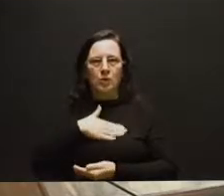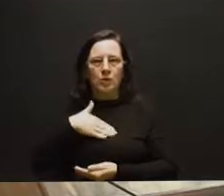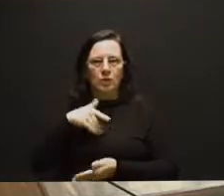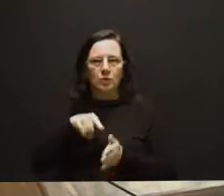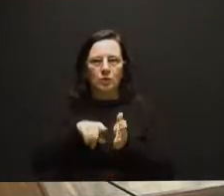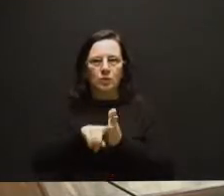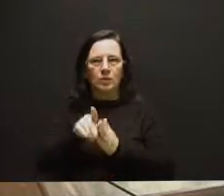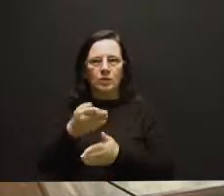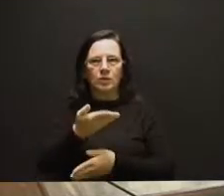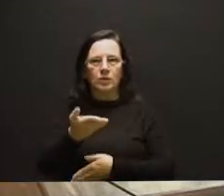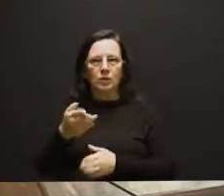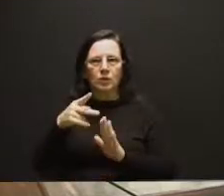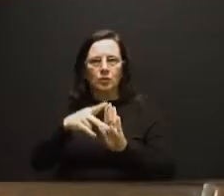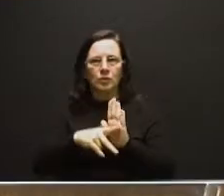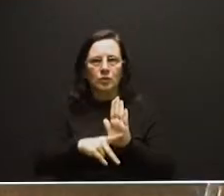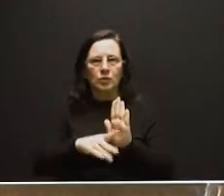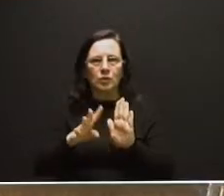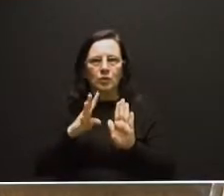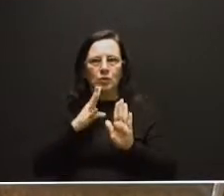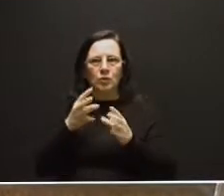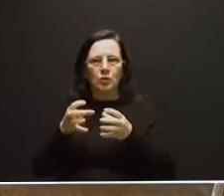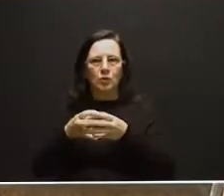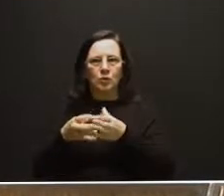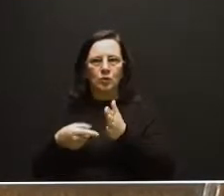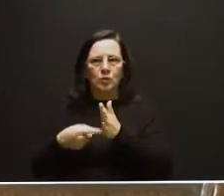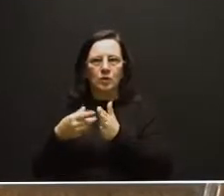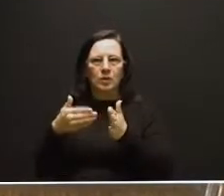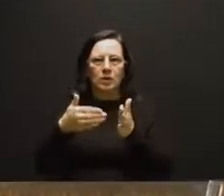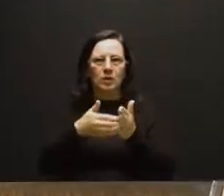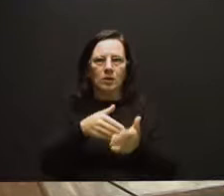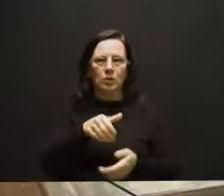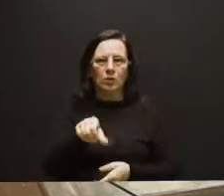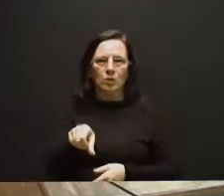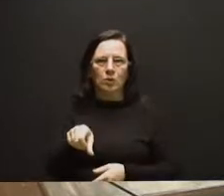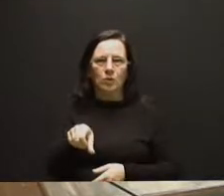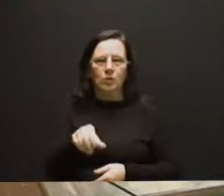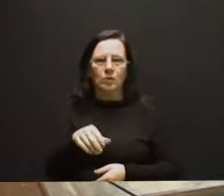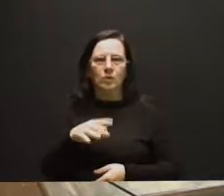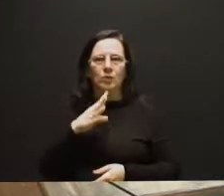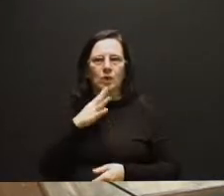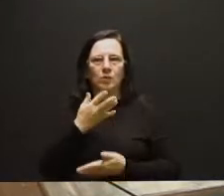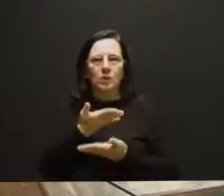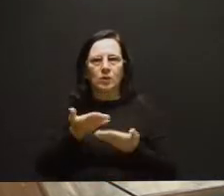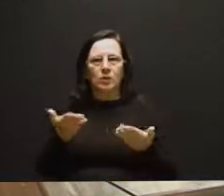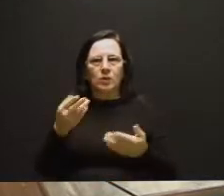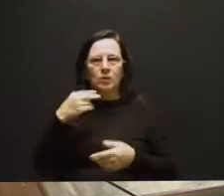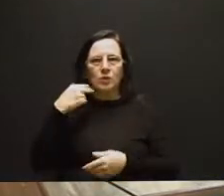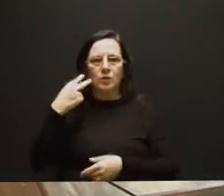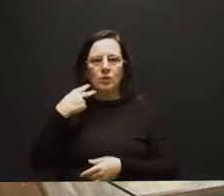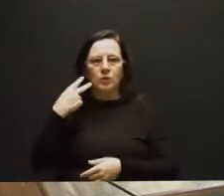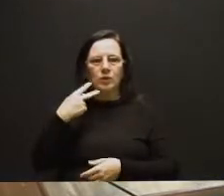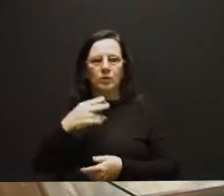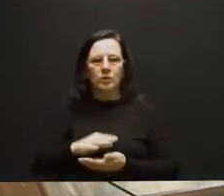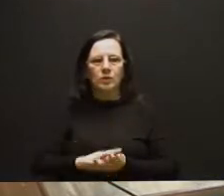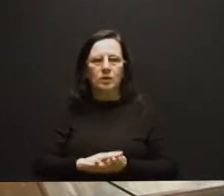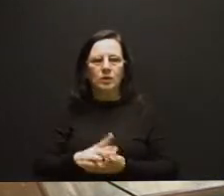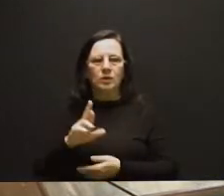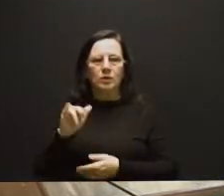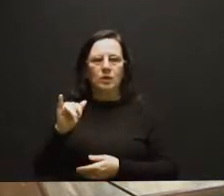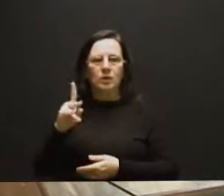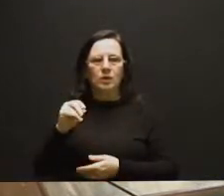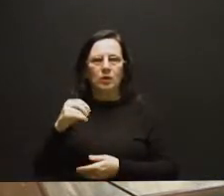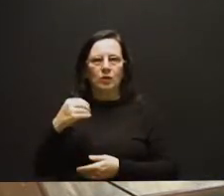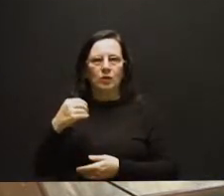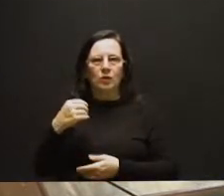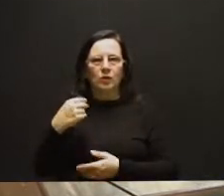constado plenário para que o presente projeto fosse apreciado em grupo do artigo 1º ao 9º submeteu ao plenário a questão de ordem do vereador ricardo os